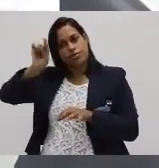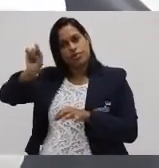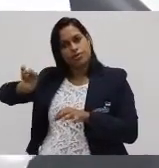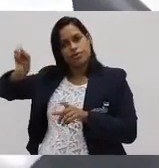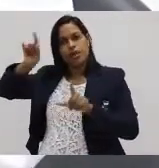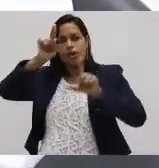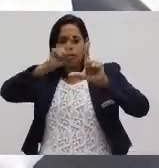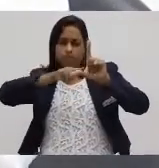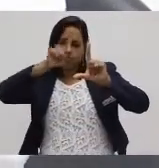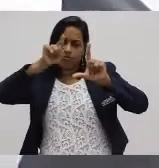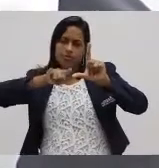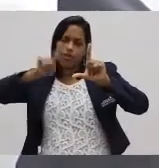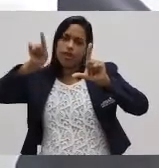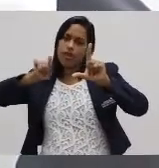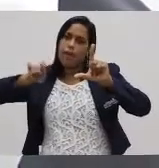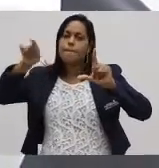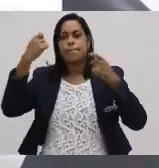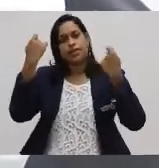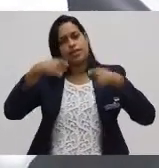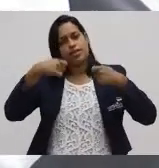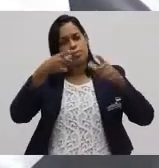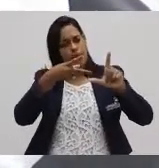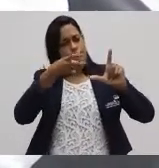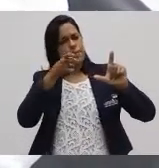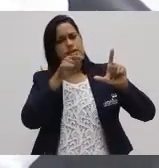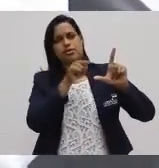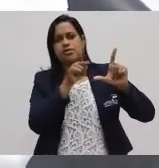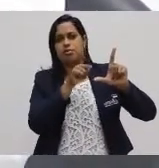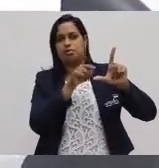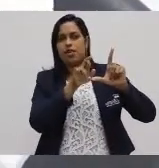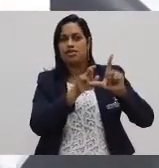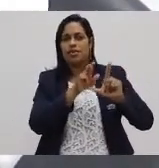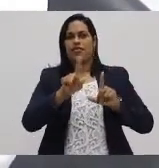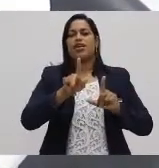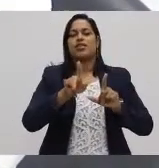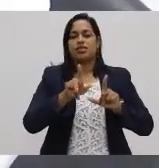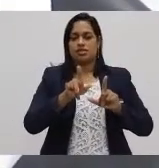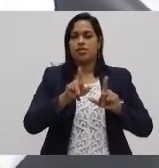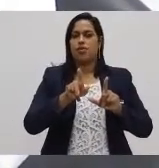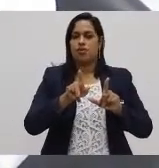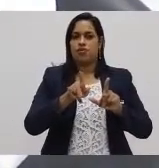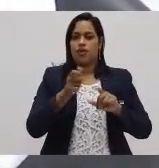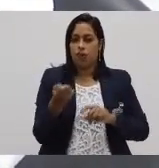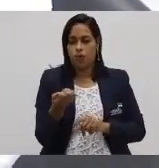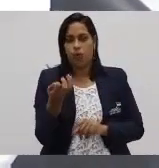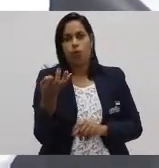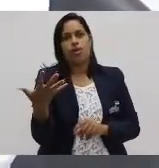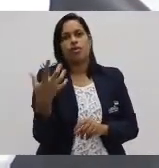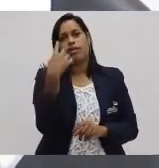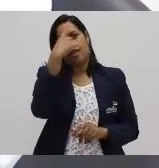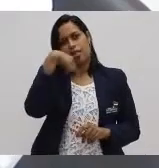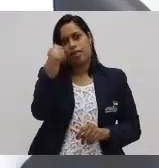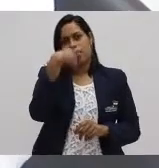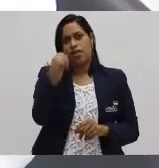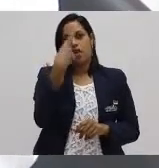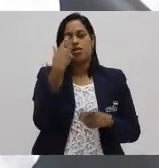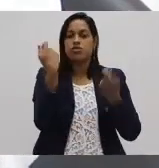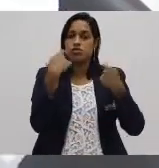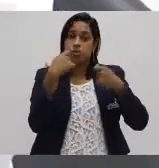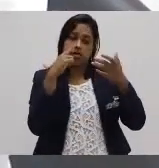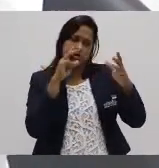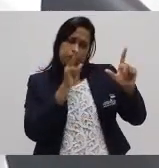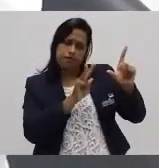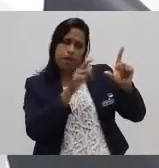que está acontecendo uma variação na minha produtividade. Eu preciso atuar naqueles momentos em que essa variação não